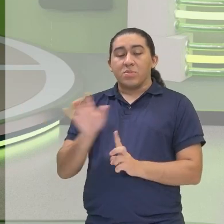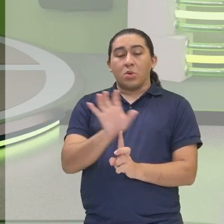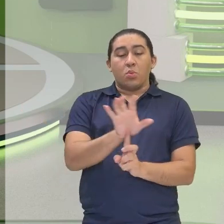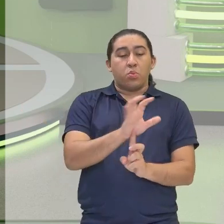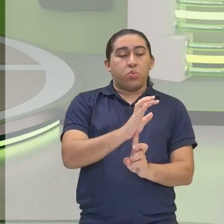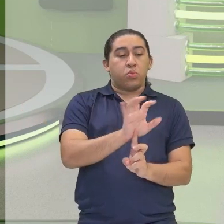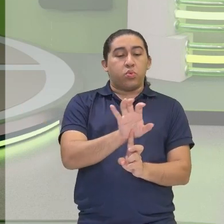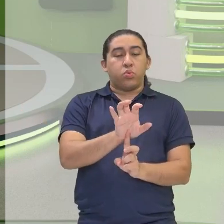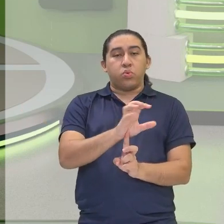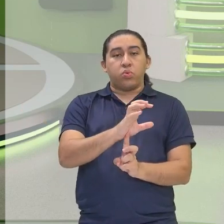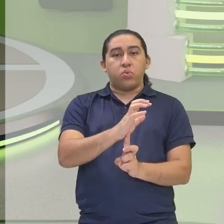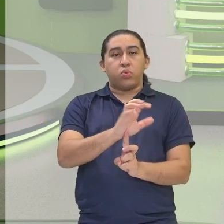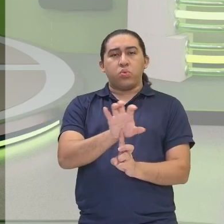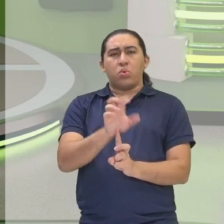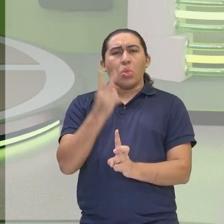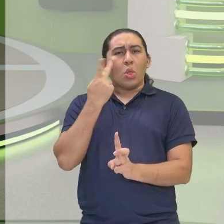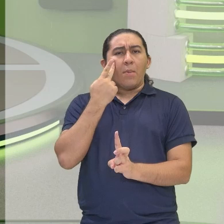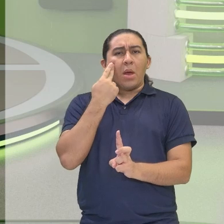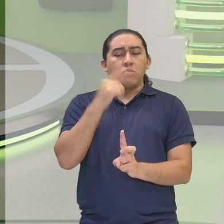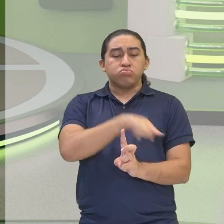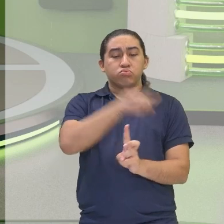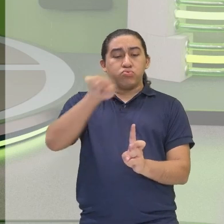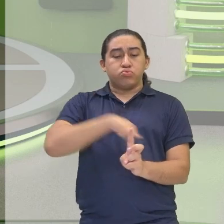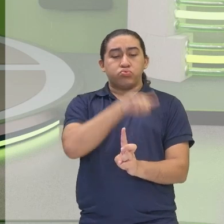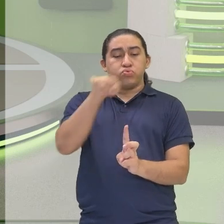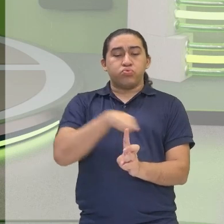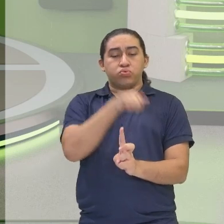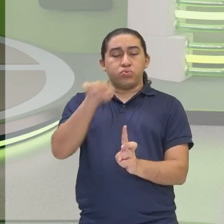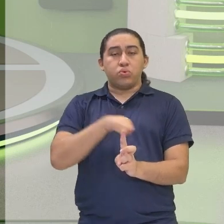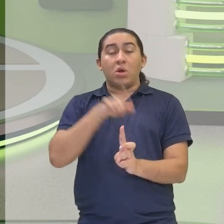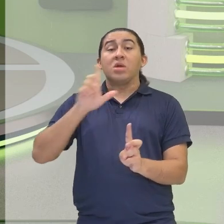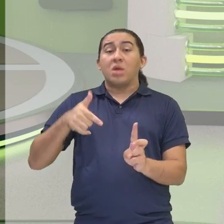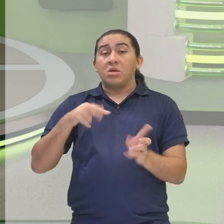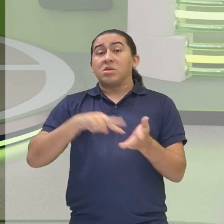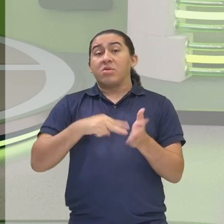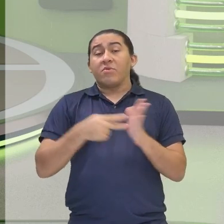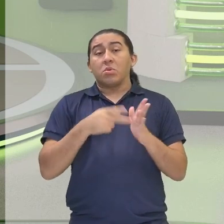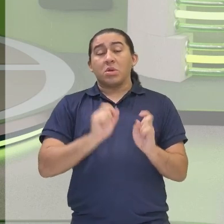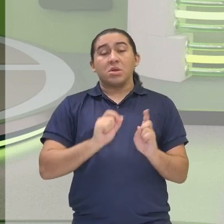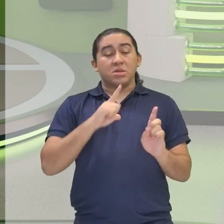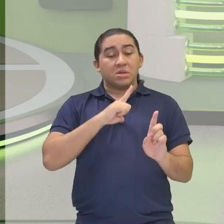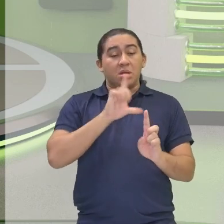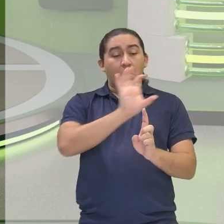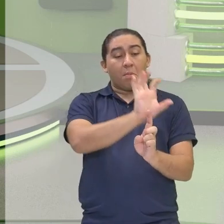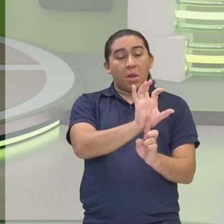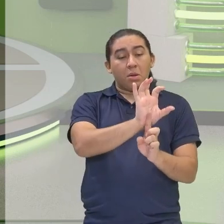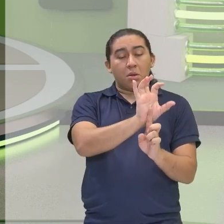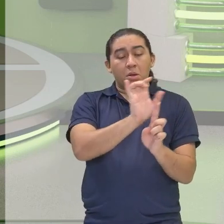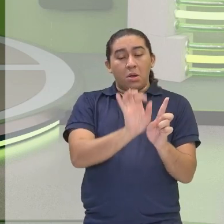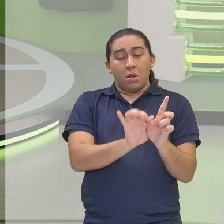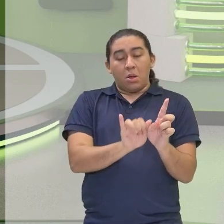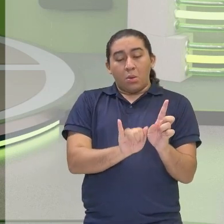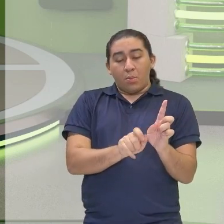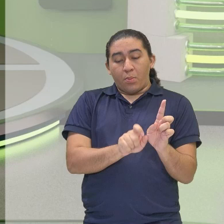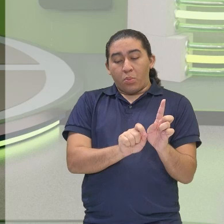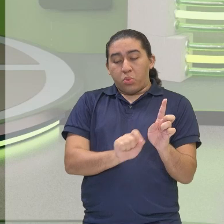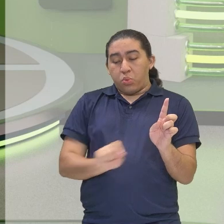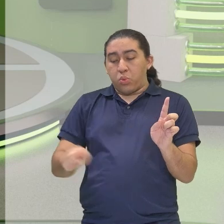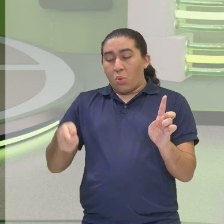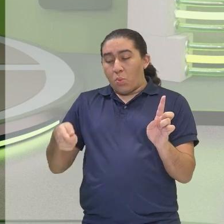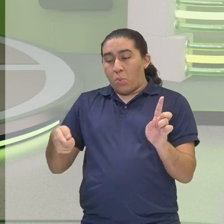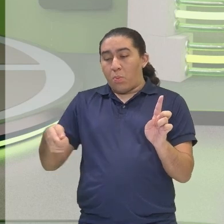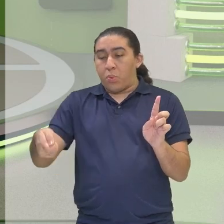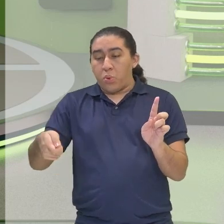funcionando, certo? Isso aqui é um receptor elétrico. O que ele está fazendo? Ele está ligado na tomada, está